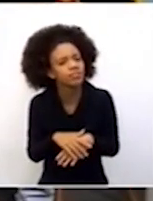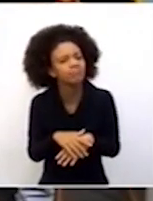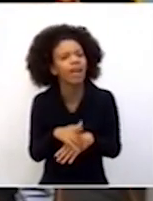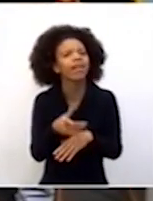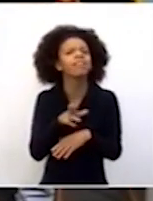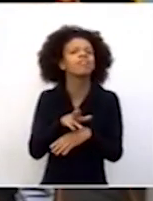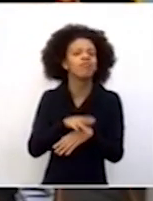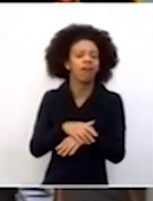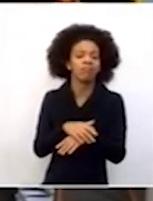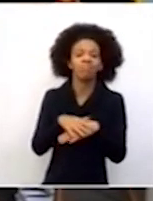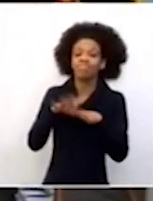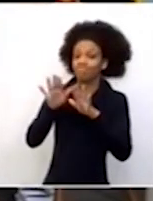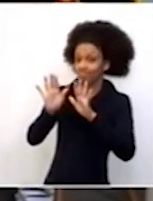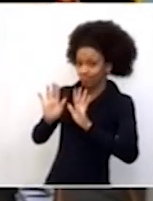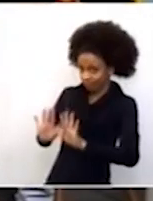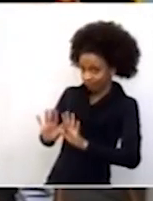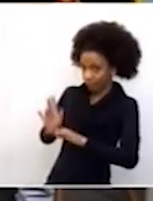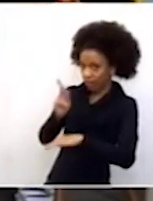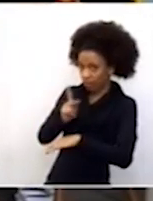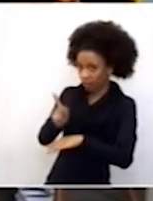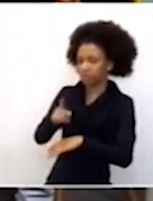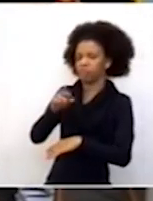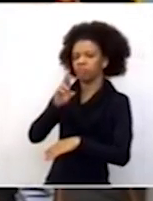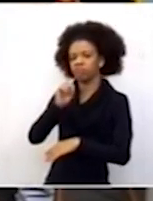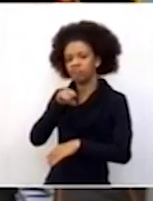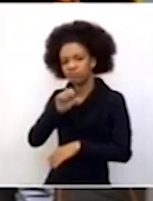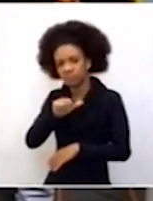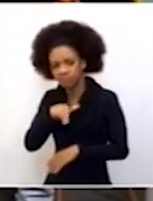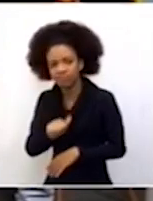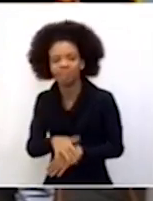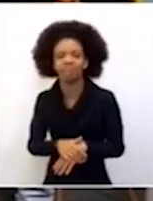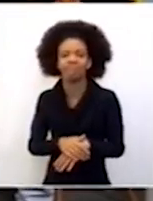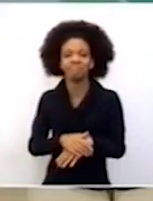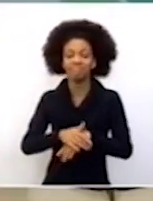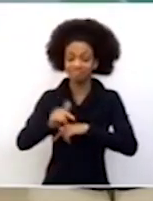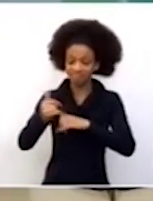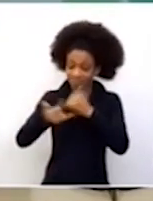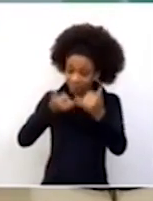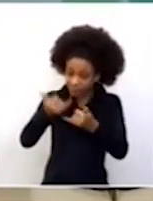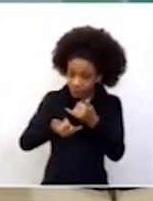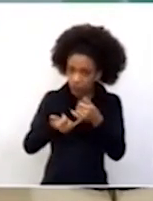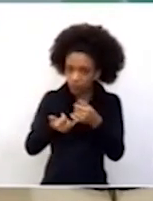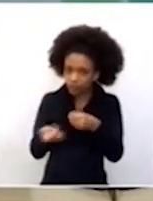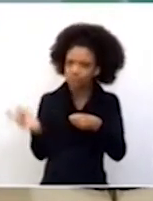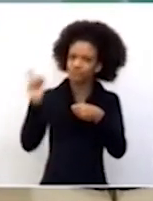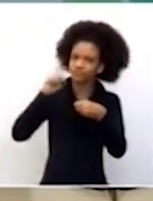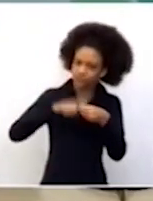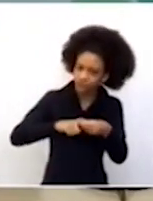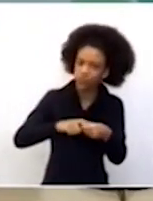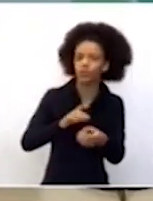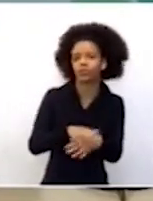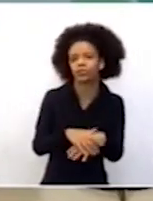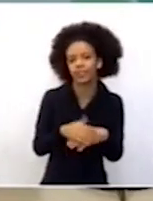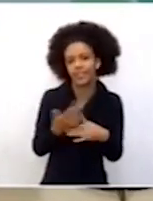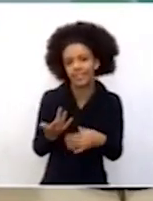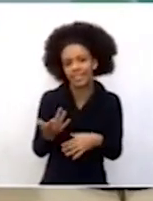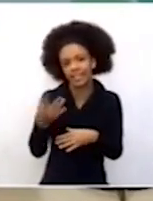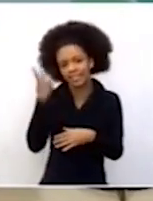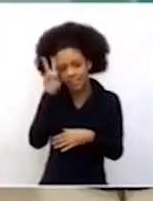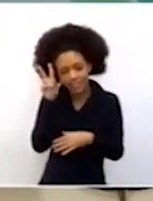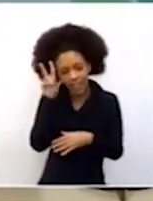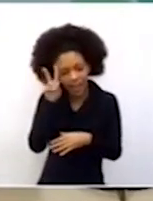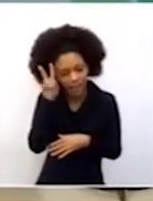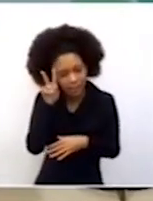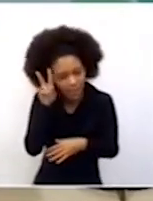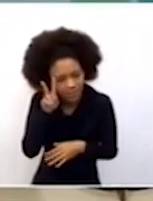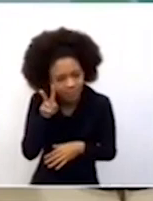aí? Olha só, a professora Rosana falou do resgate de jogos, né? Nessa releitura